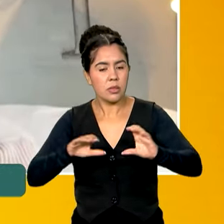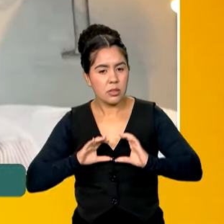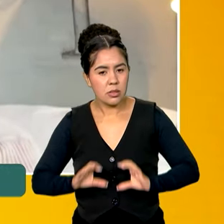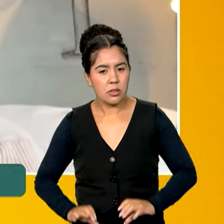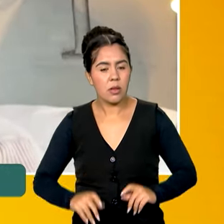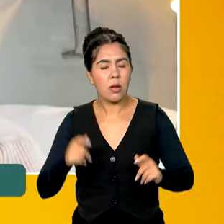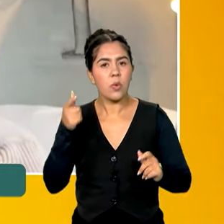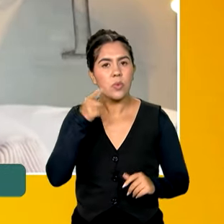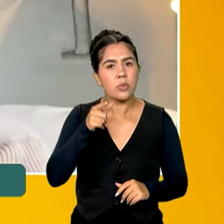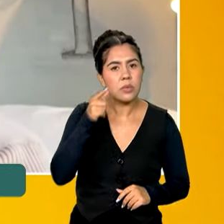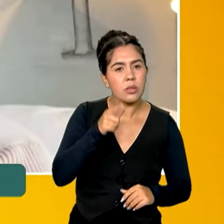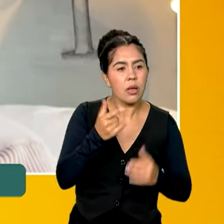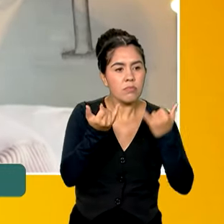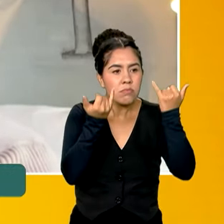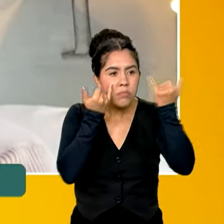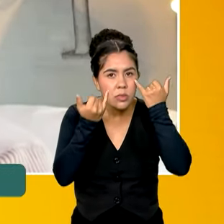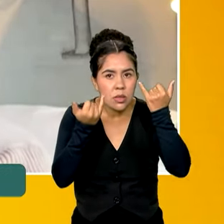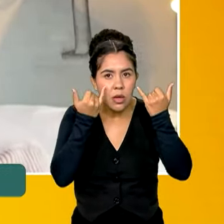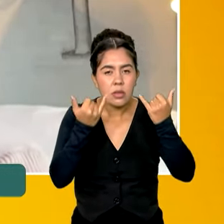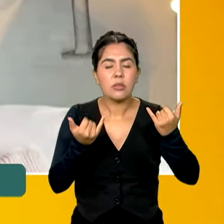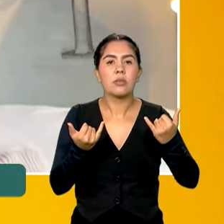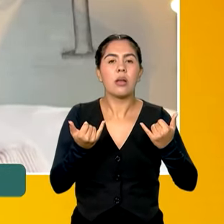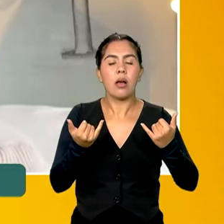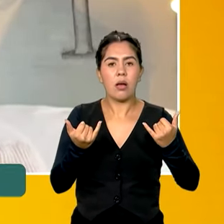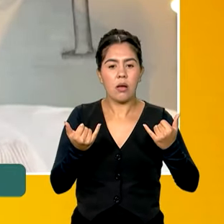os dados anteriores para